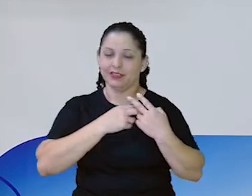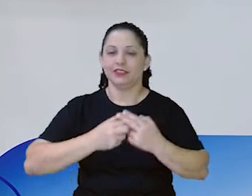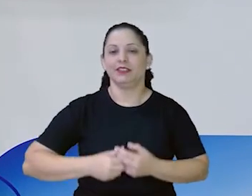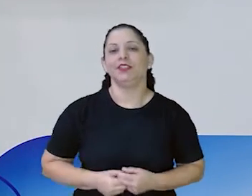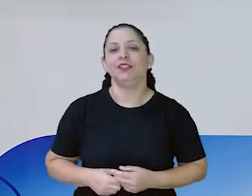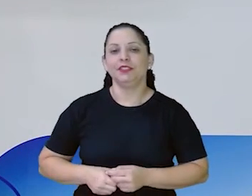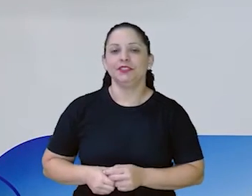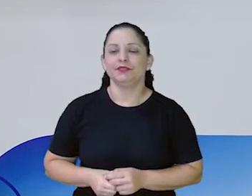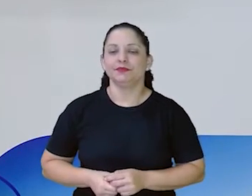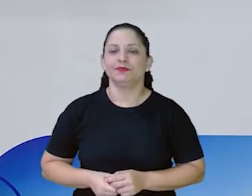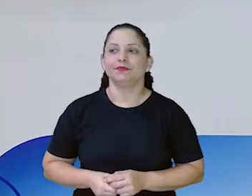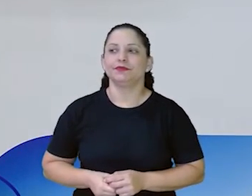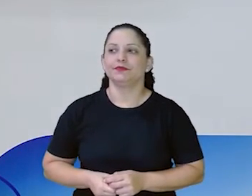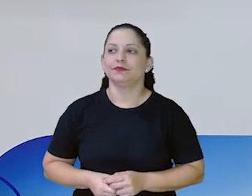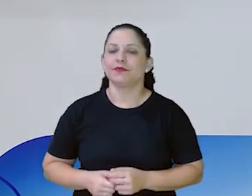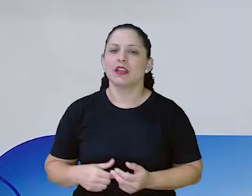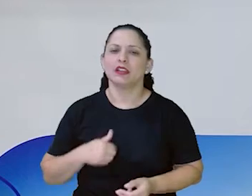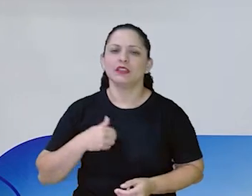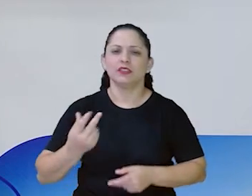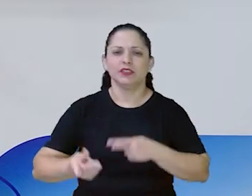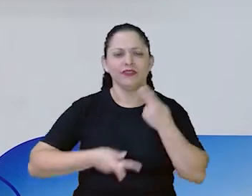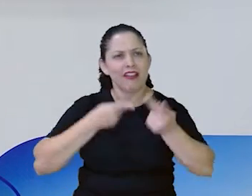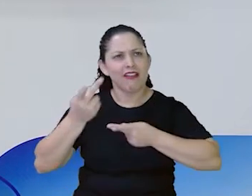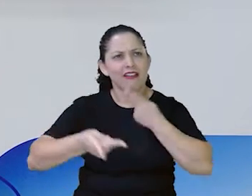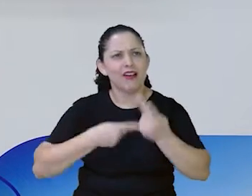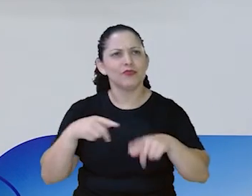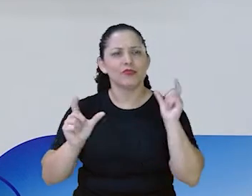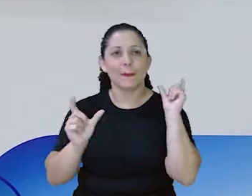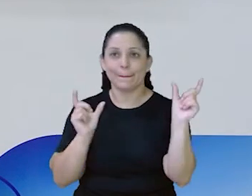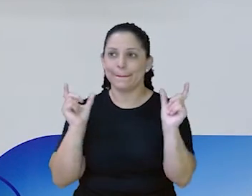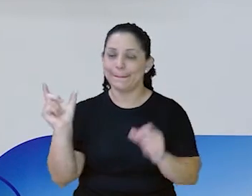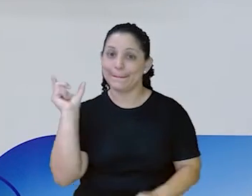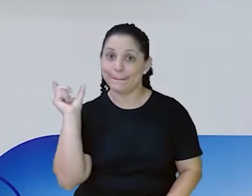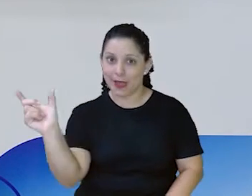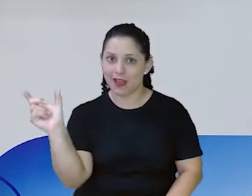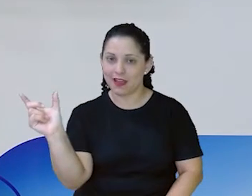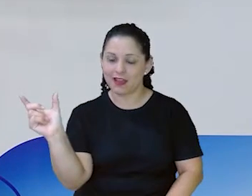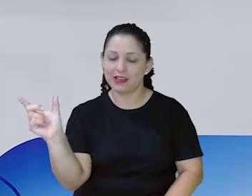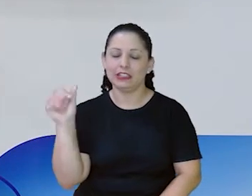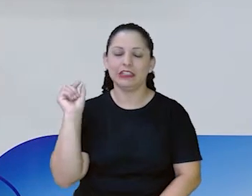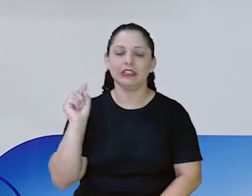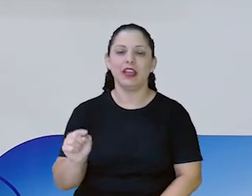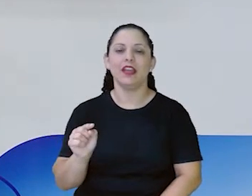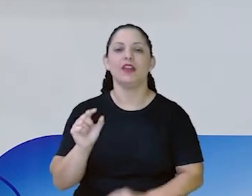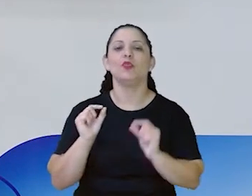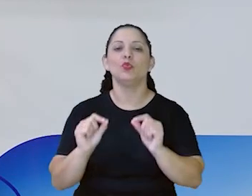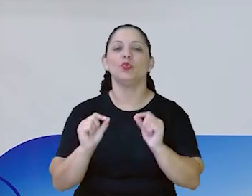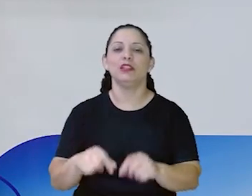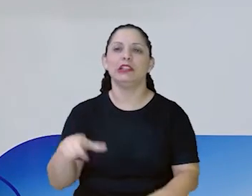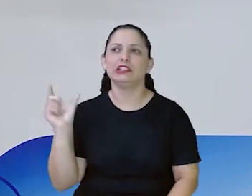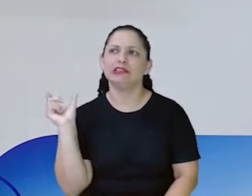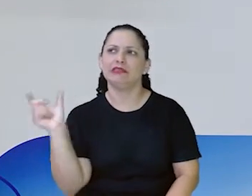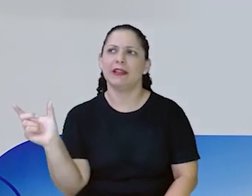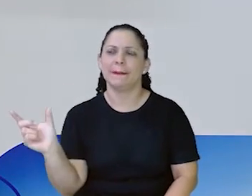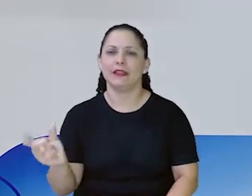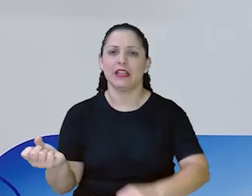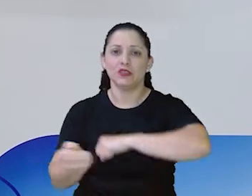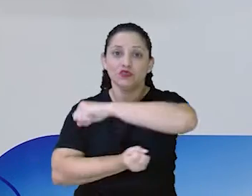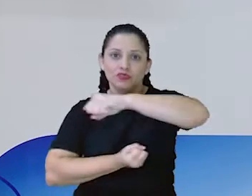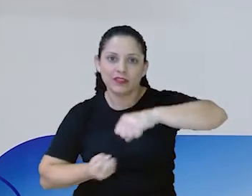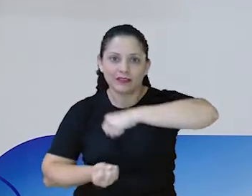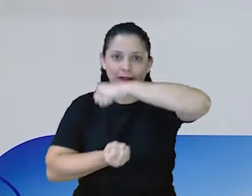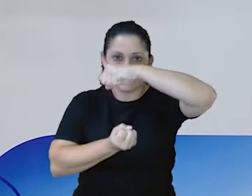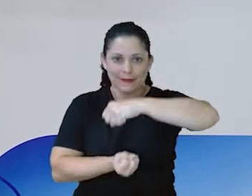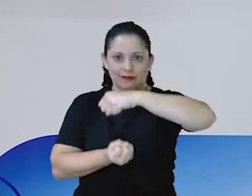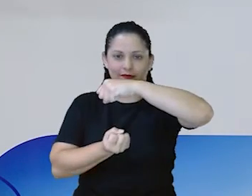Aí, quando nós falamos em sustentabilidade, falamos nesse processo, né, de pensar